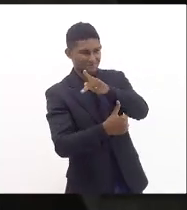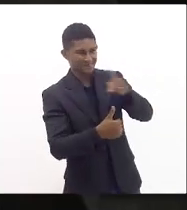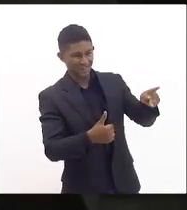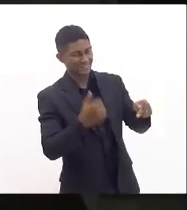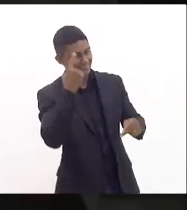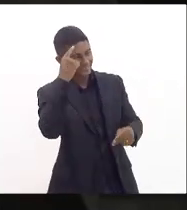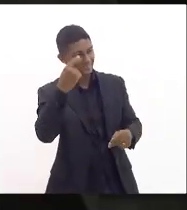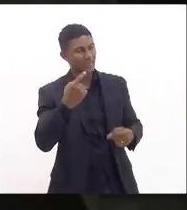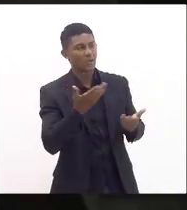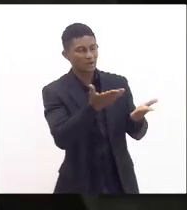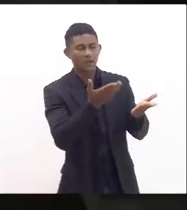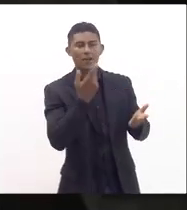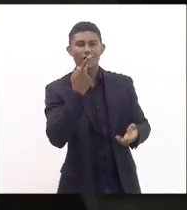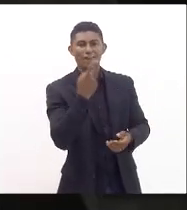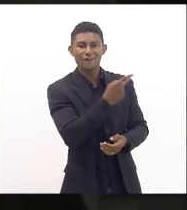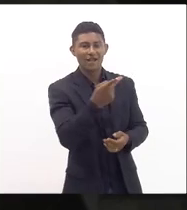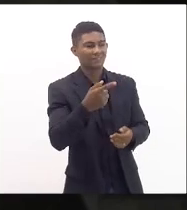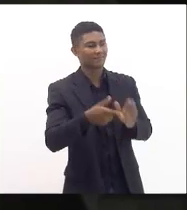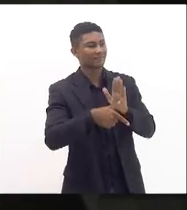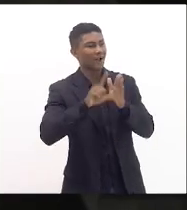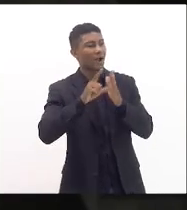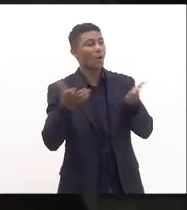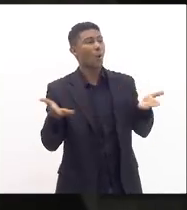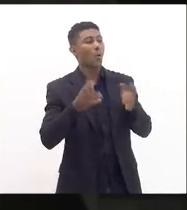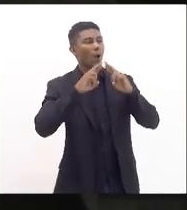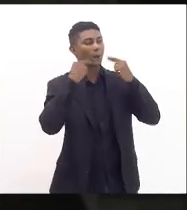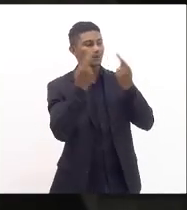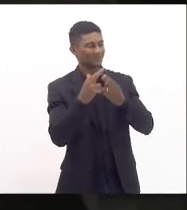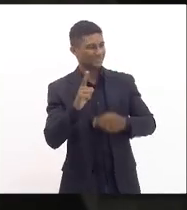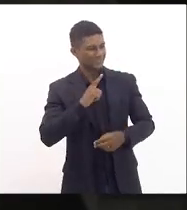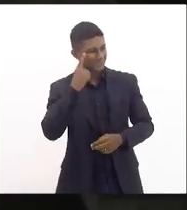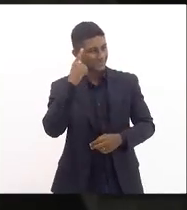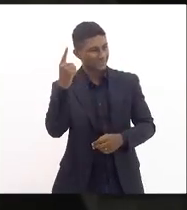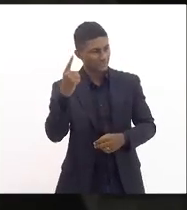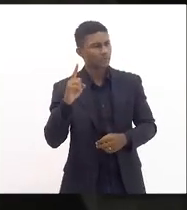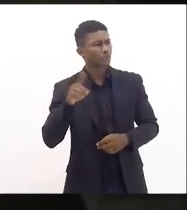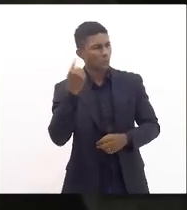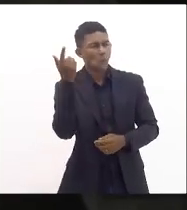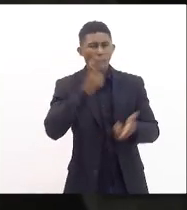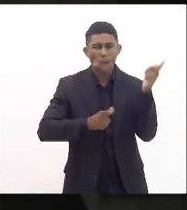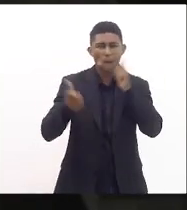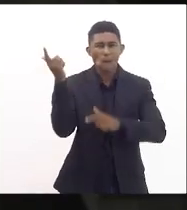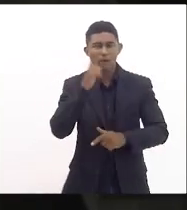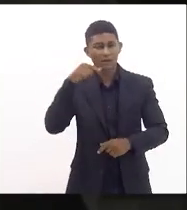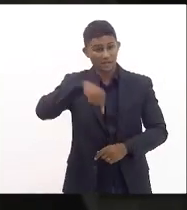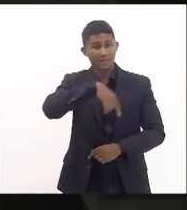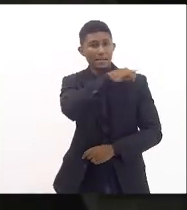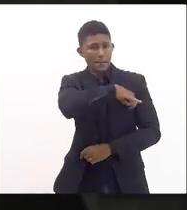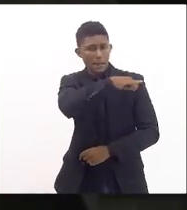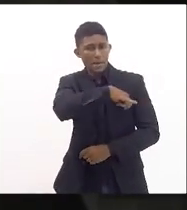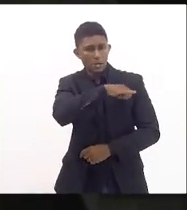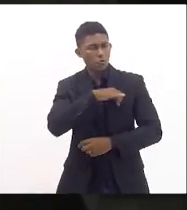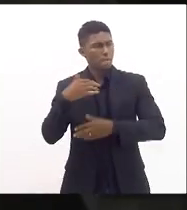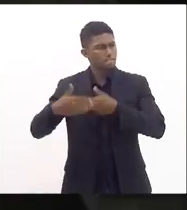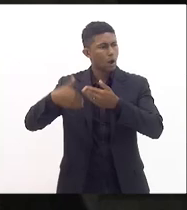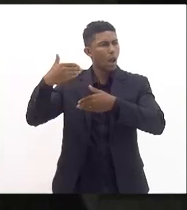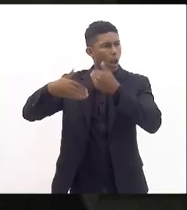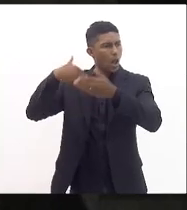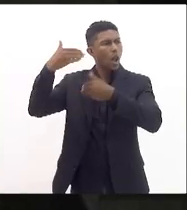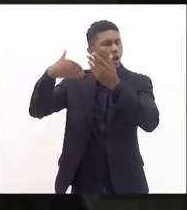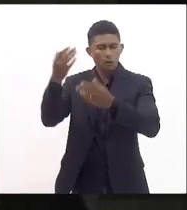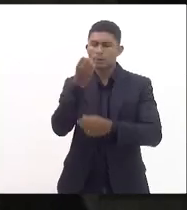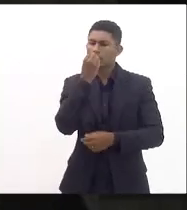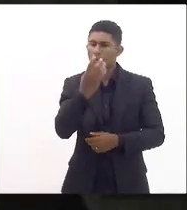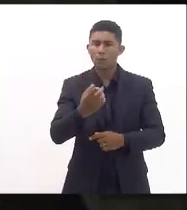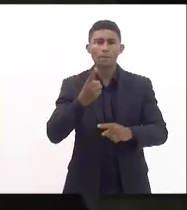exatamente, Flávio, da audiência pública importante que fizemos hoje, dos avanços que temos reconhecido no Estado do Rio de Janeiro, mas que são avanços